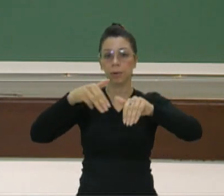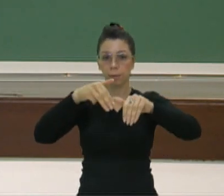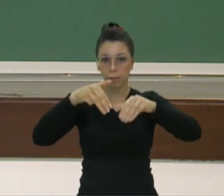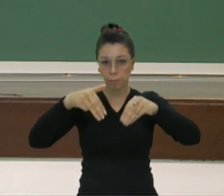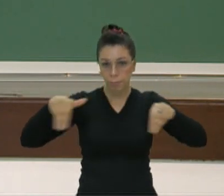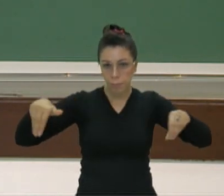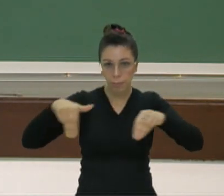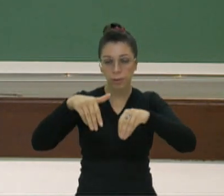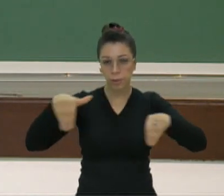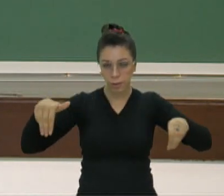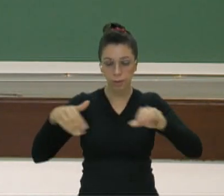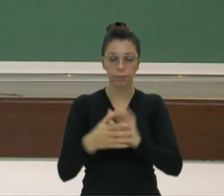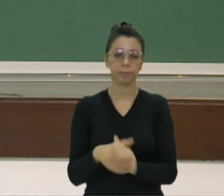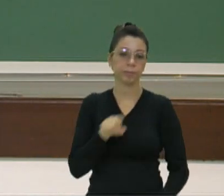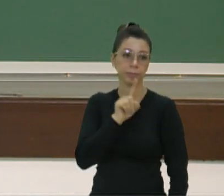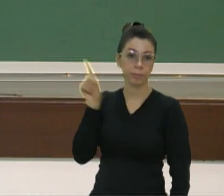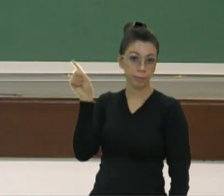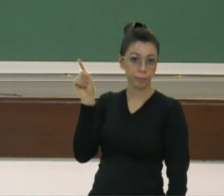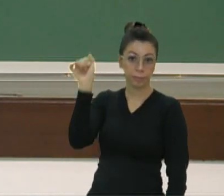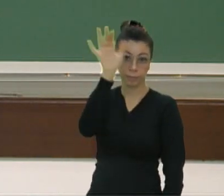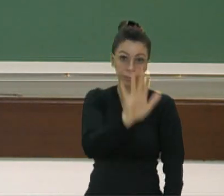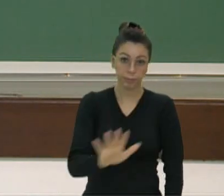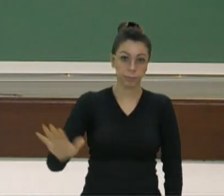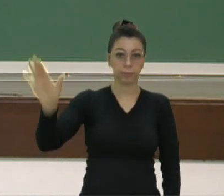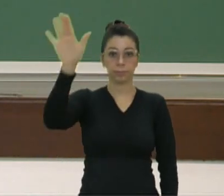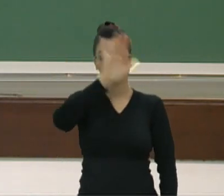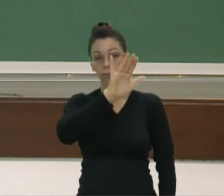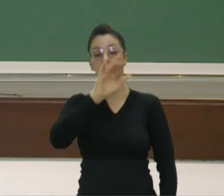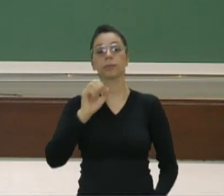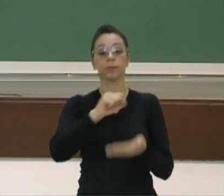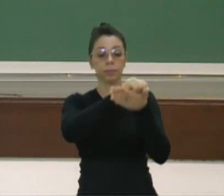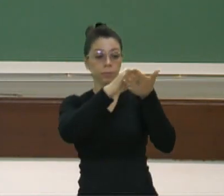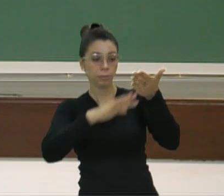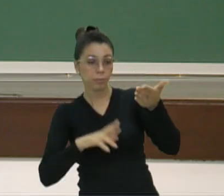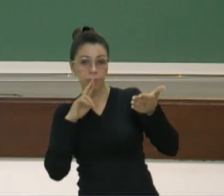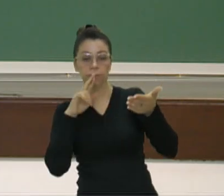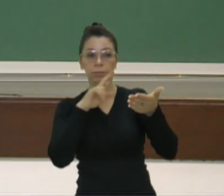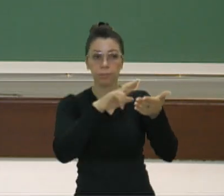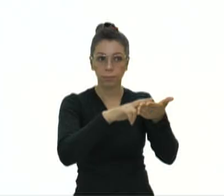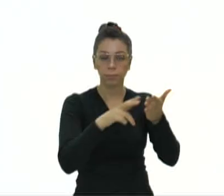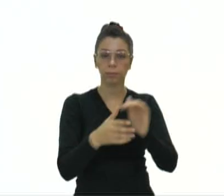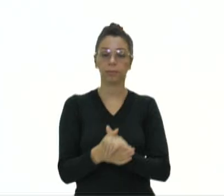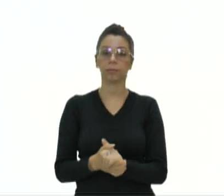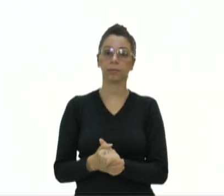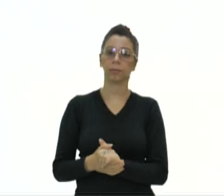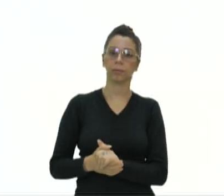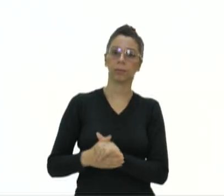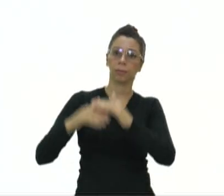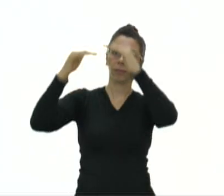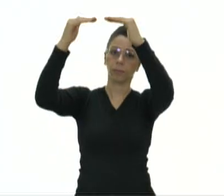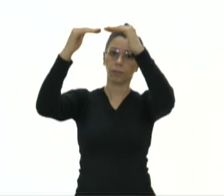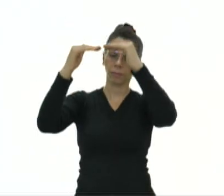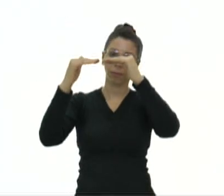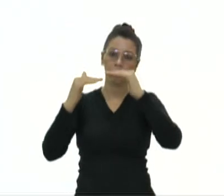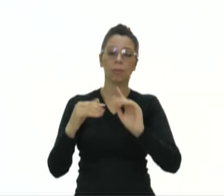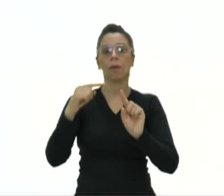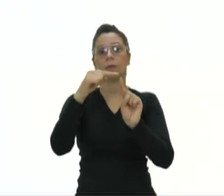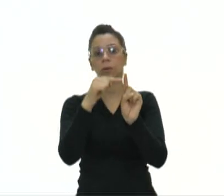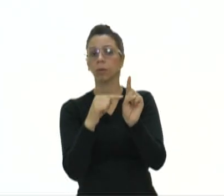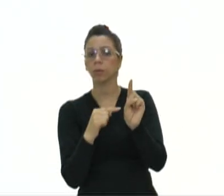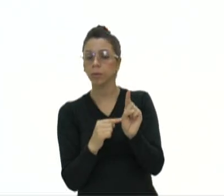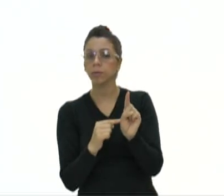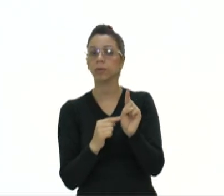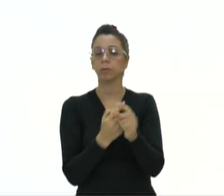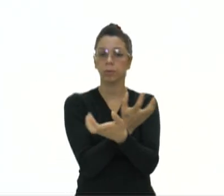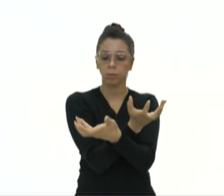imagem. Esta imagem vai ajudar vocês a fazer atividade. Ali estão distribuídas os tipos